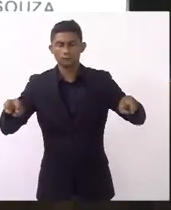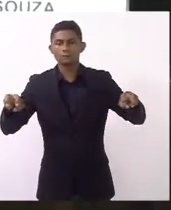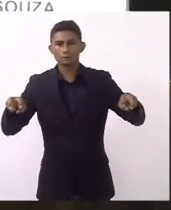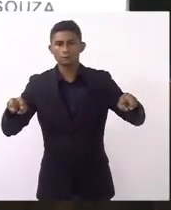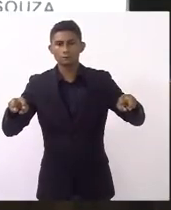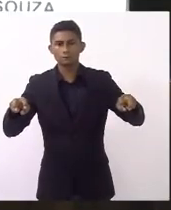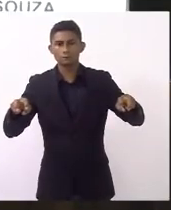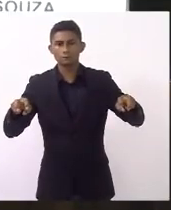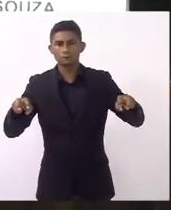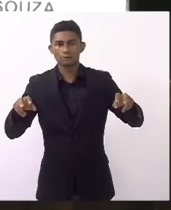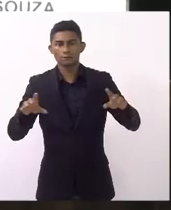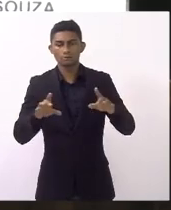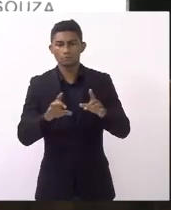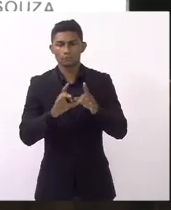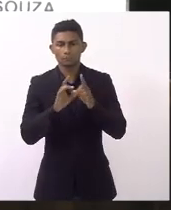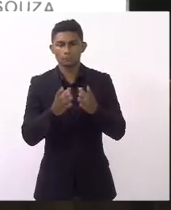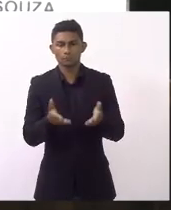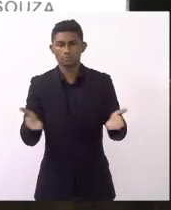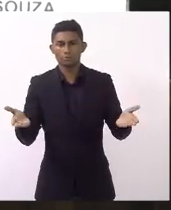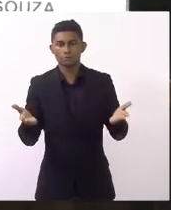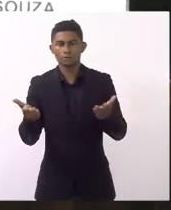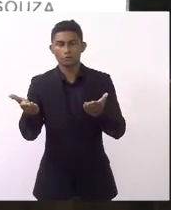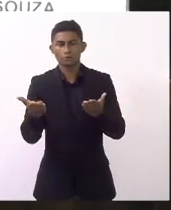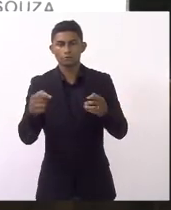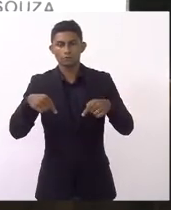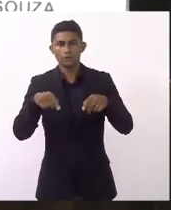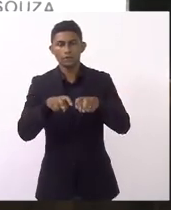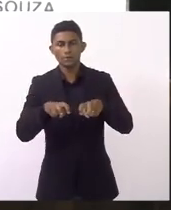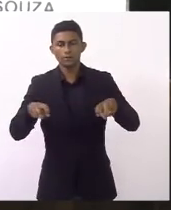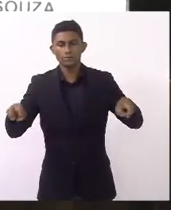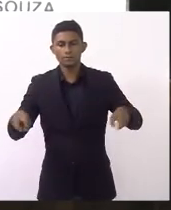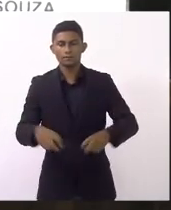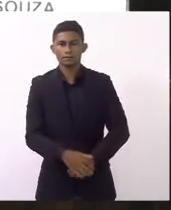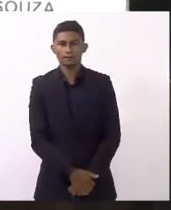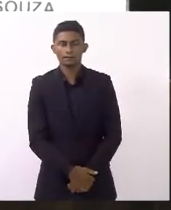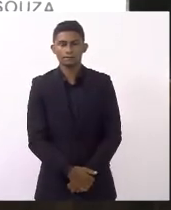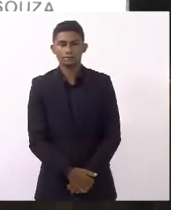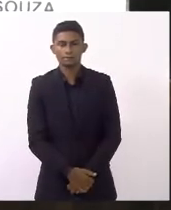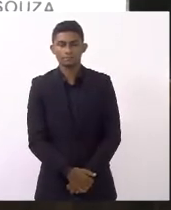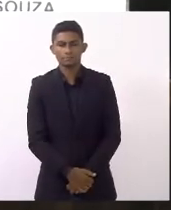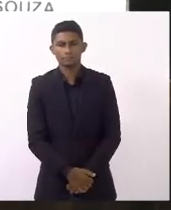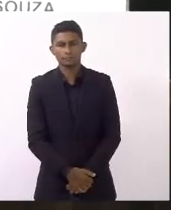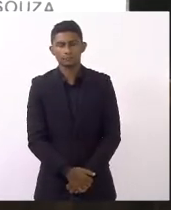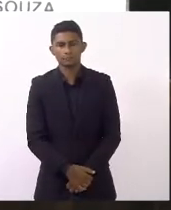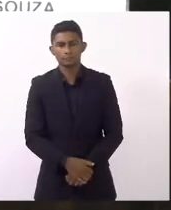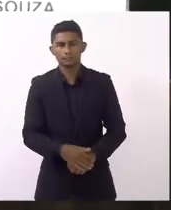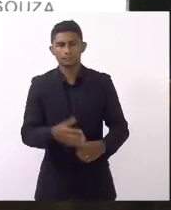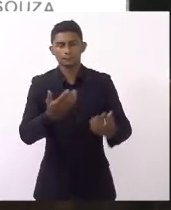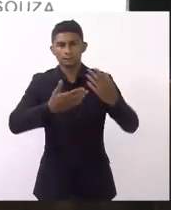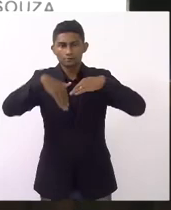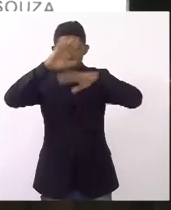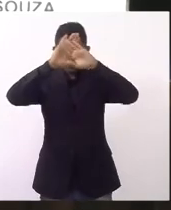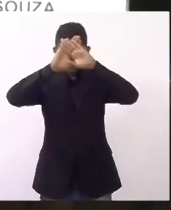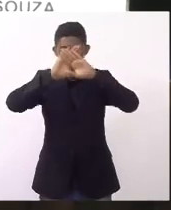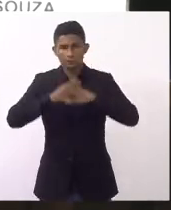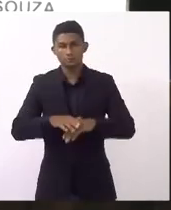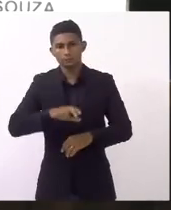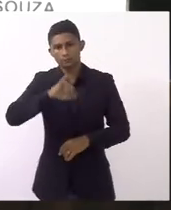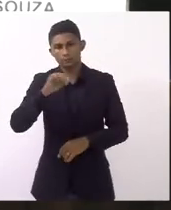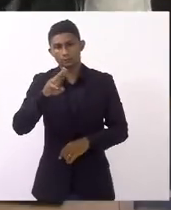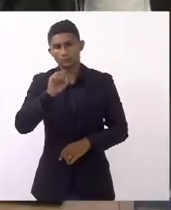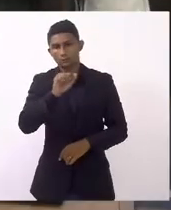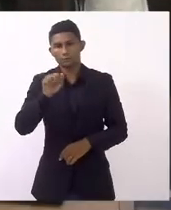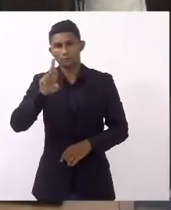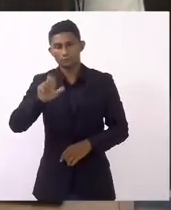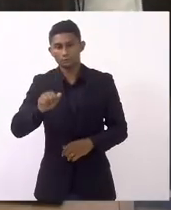convidar para fazer parte da mesa a ialorixá Jussara Lopes